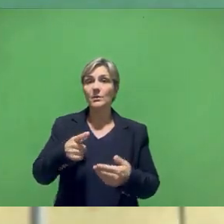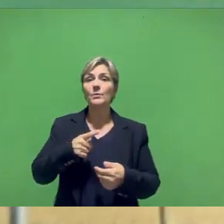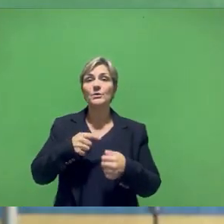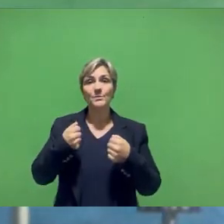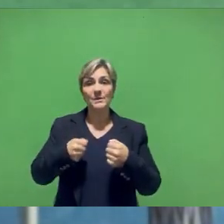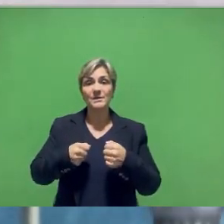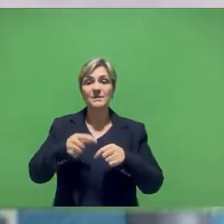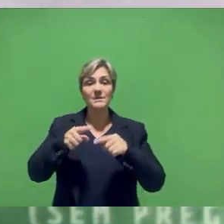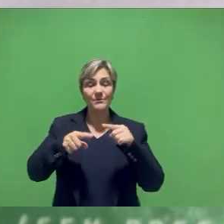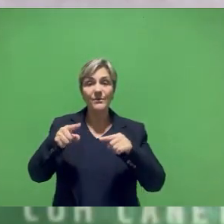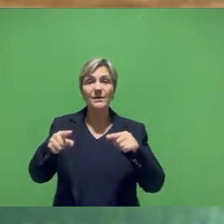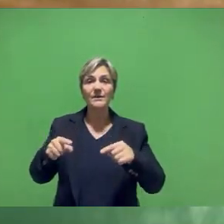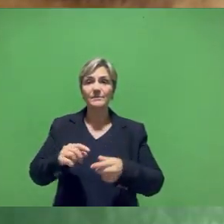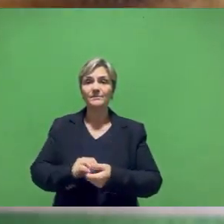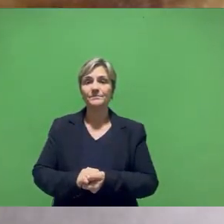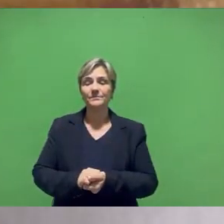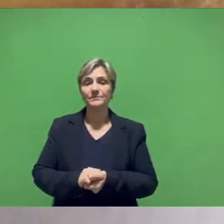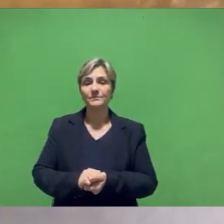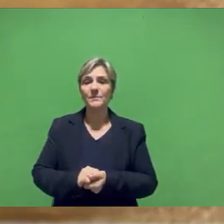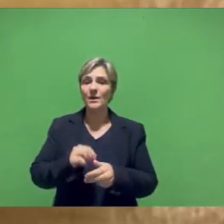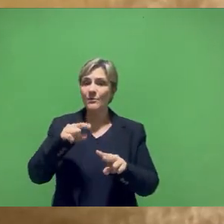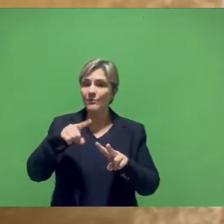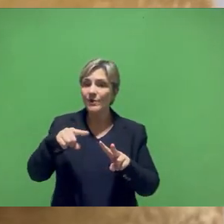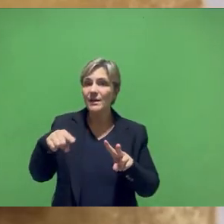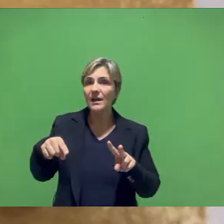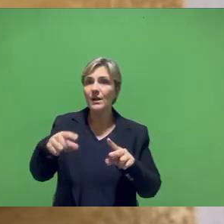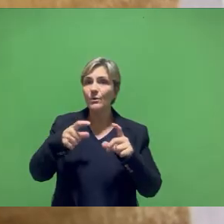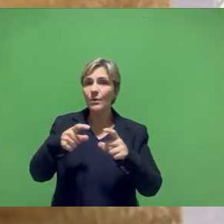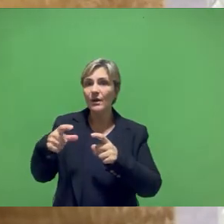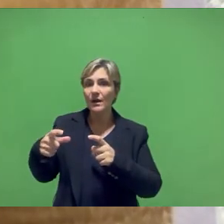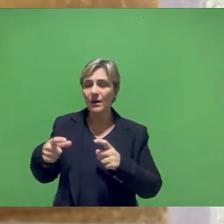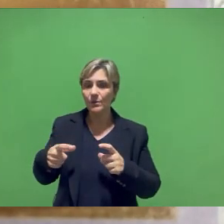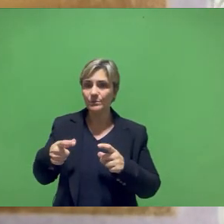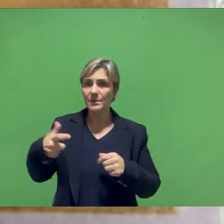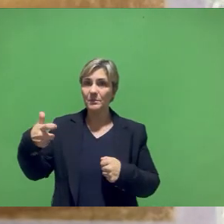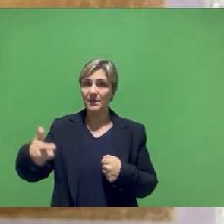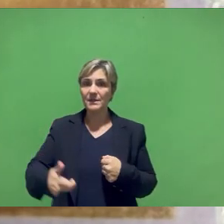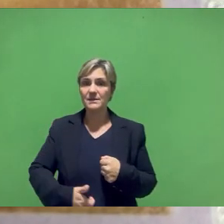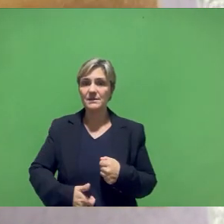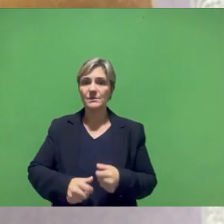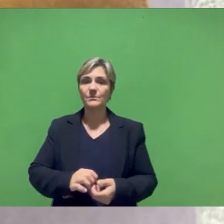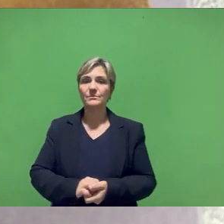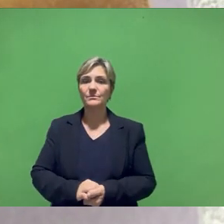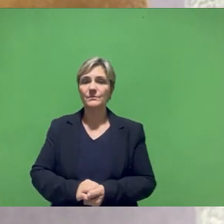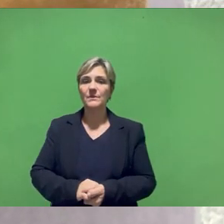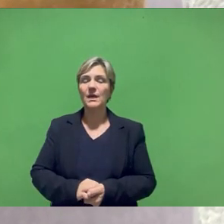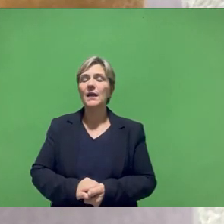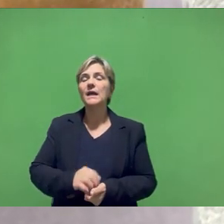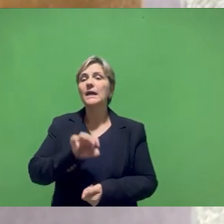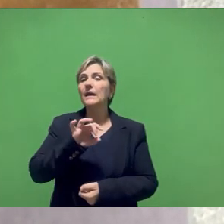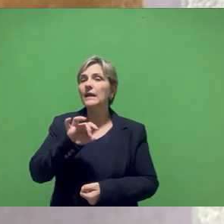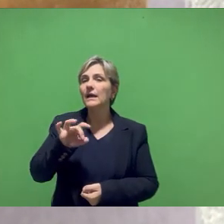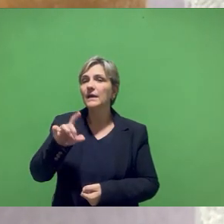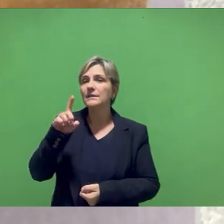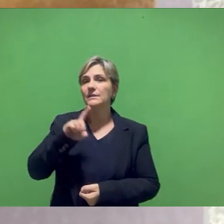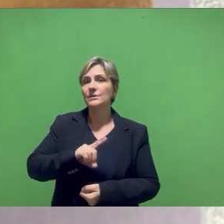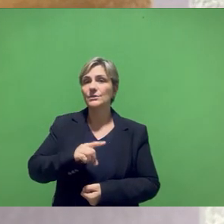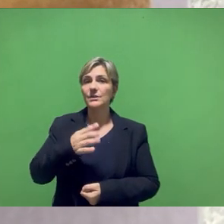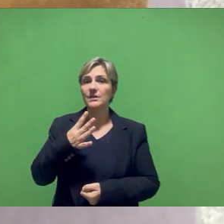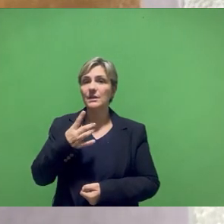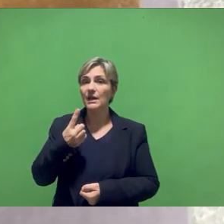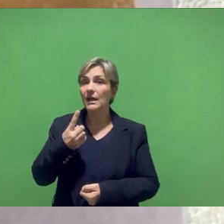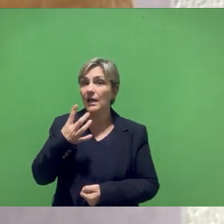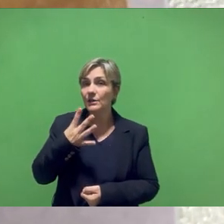tem que variar. Aqui vocês estão vendo esses quadriculados aqui, ó, é porque a gente tem que marcar cada dia no lugar.